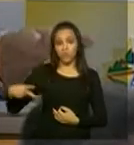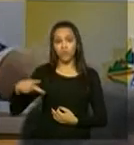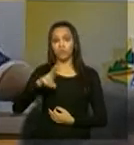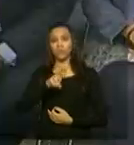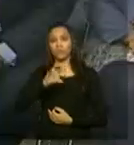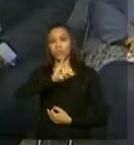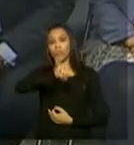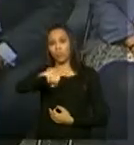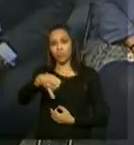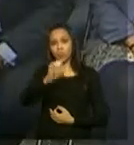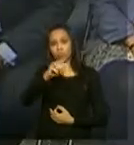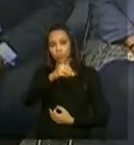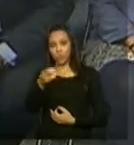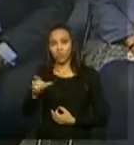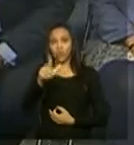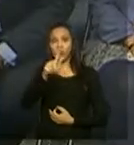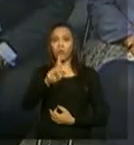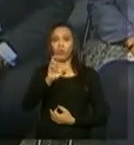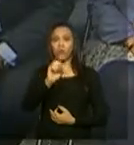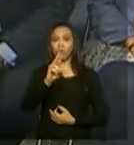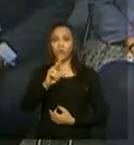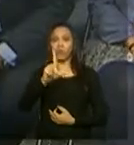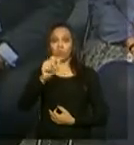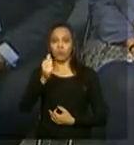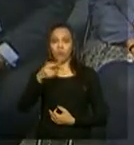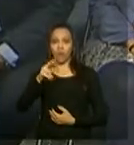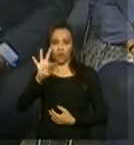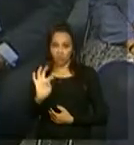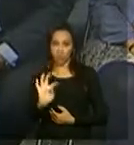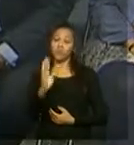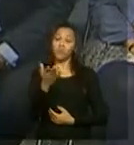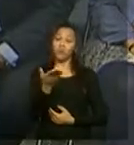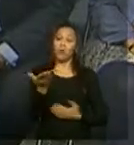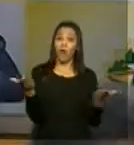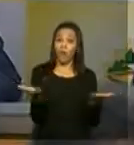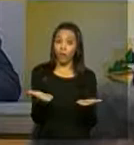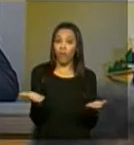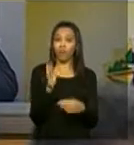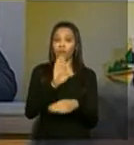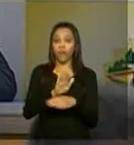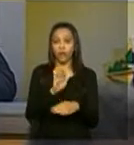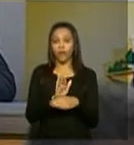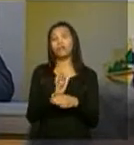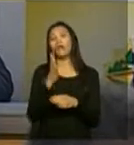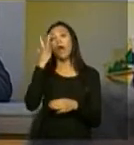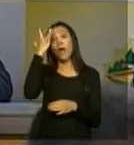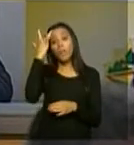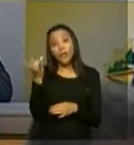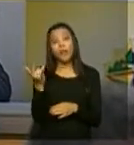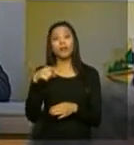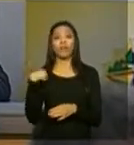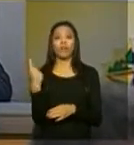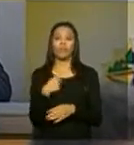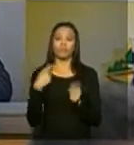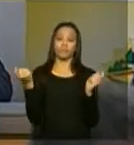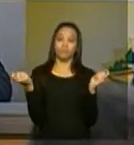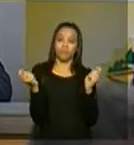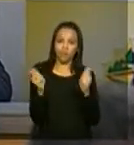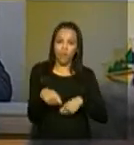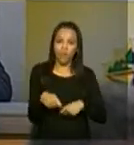pela manhã e faremos né cumprir agora à tarde para que amanhã nós possamos encaminhar